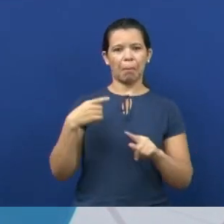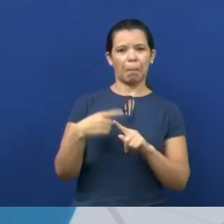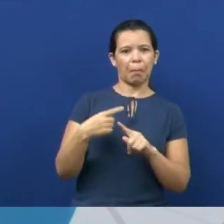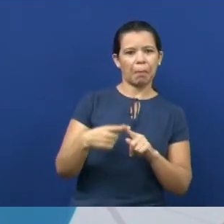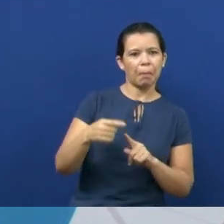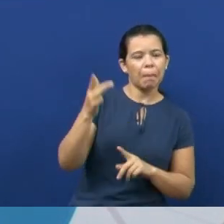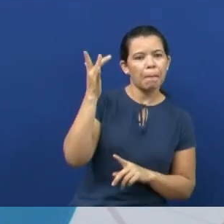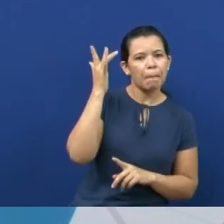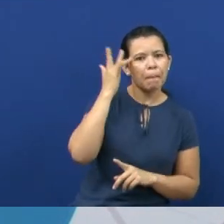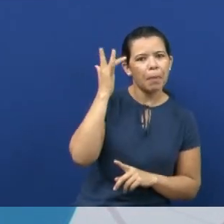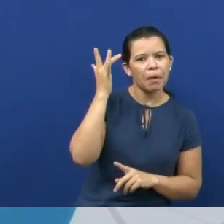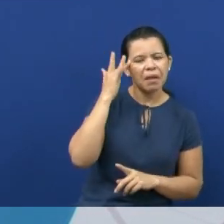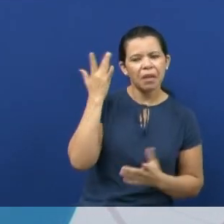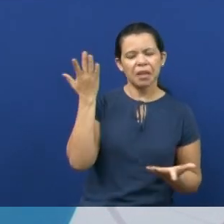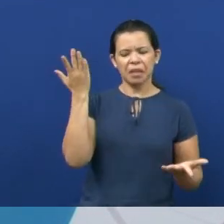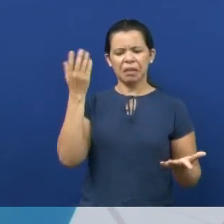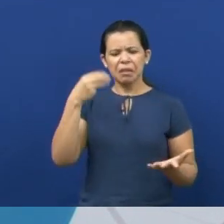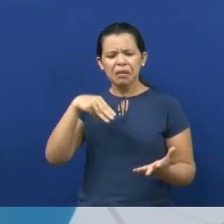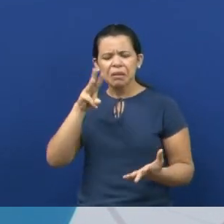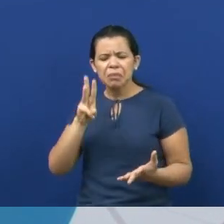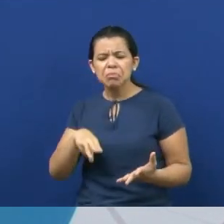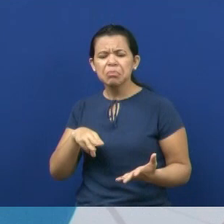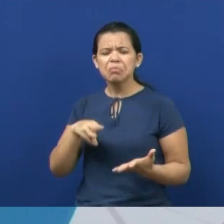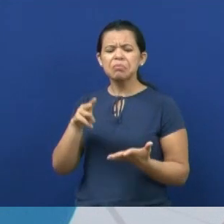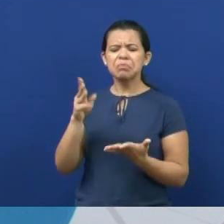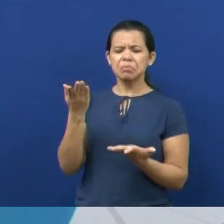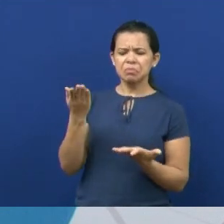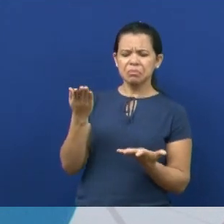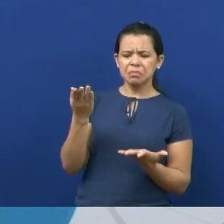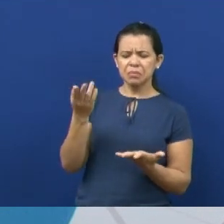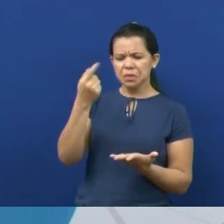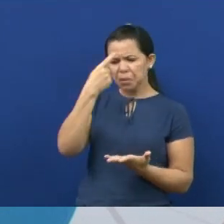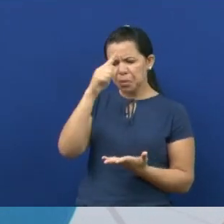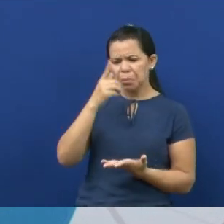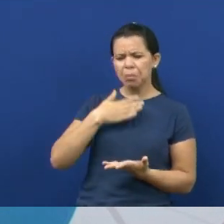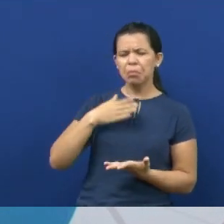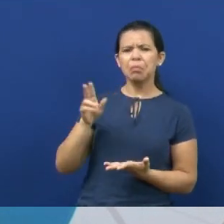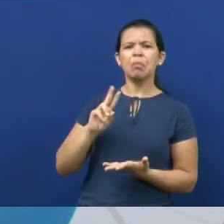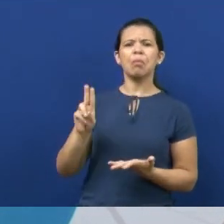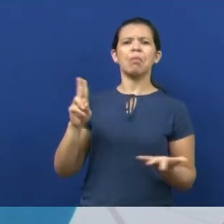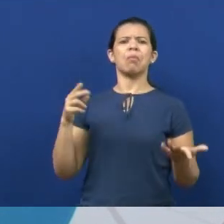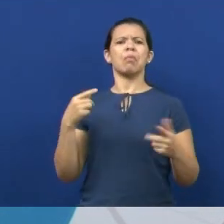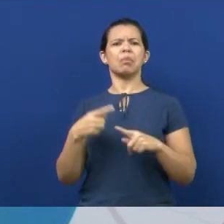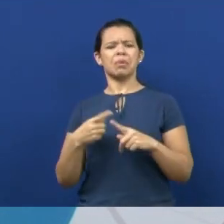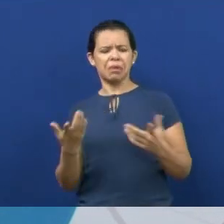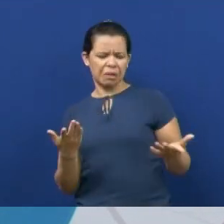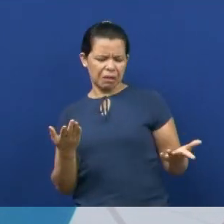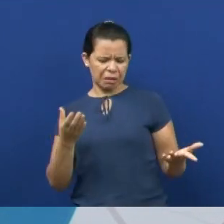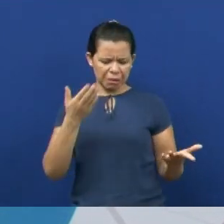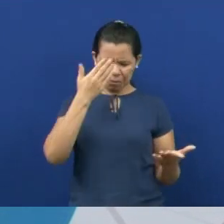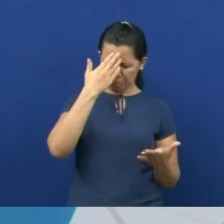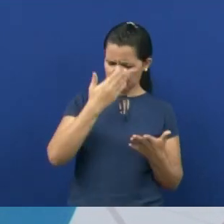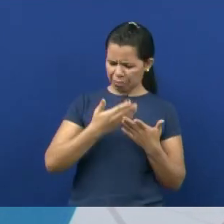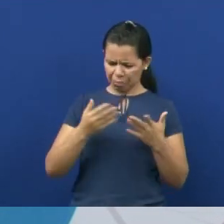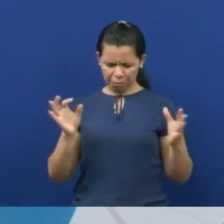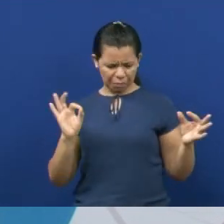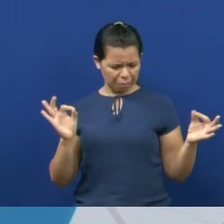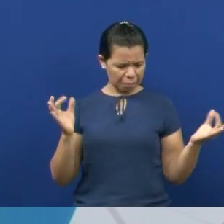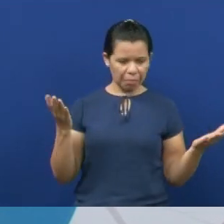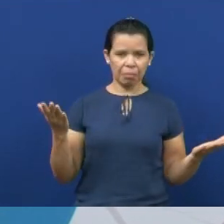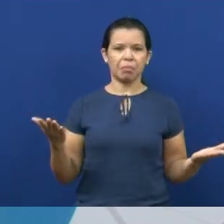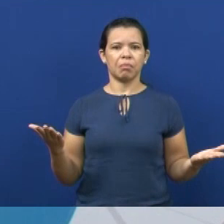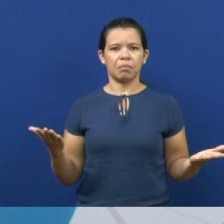dizer, rapaz, quem foi que deu meu nome? Mas ele vai entrar num parafuso assim, sem